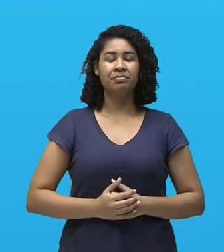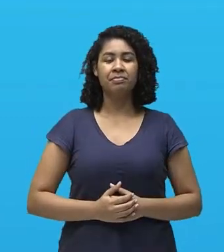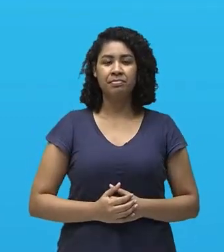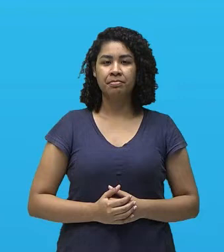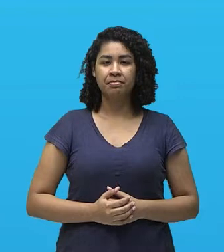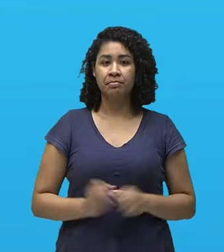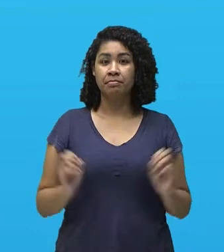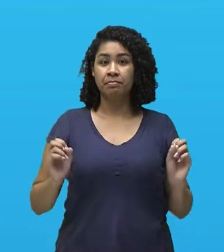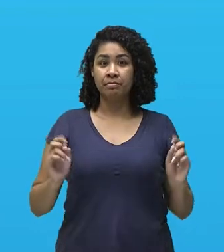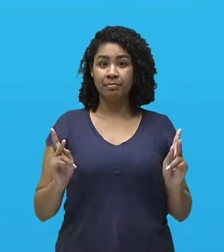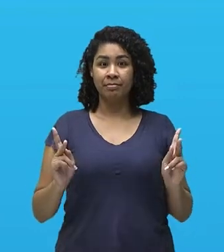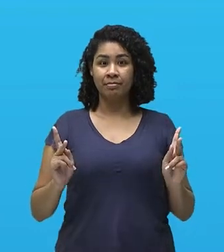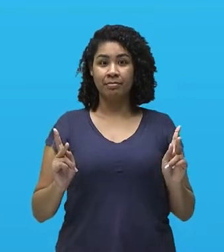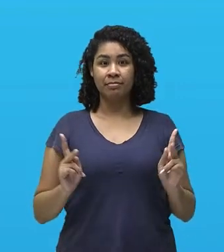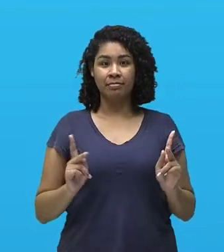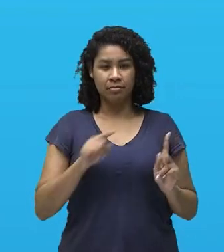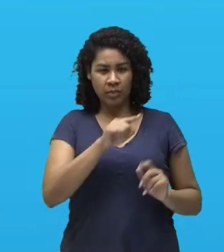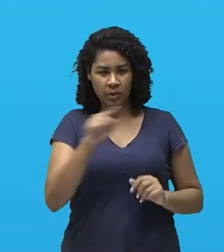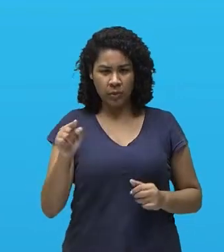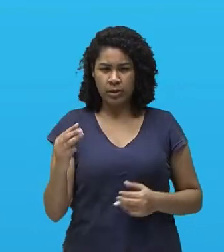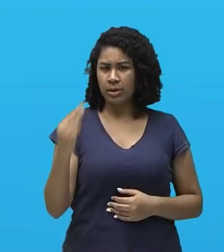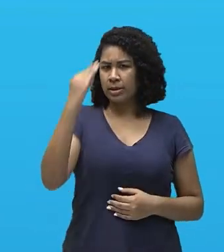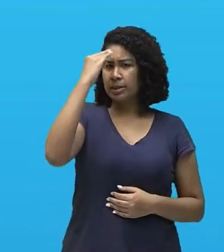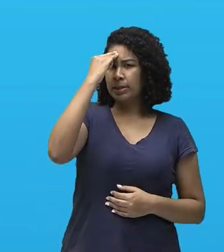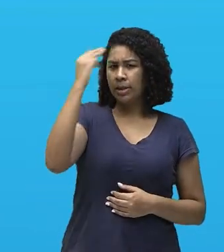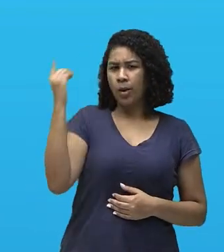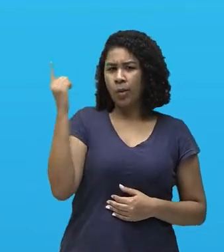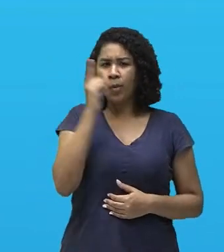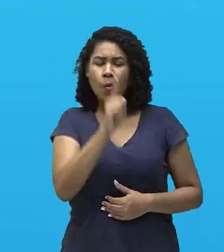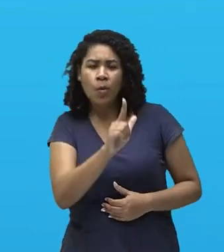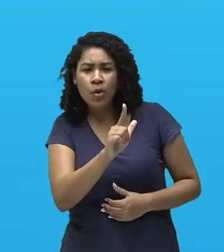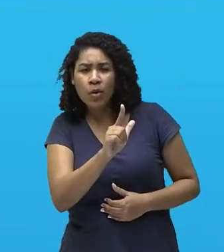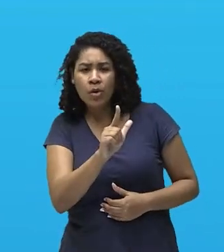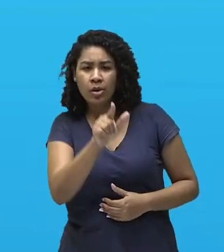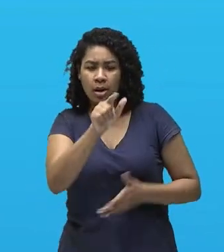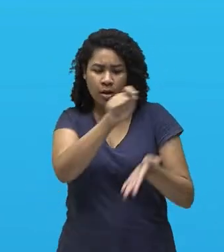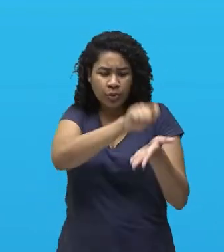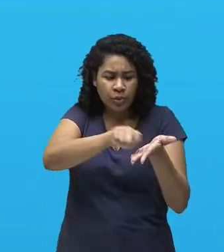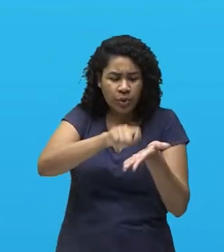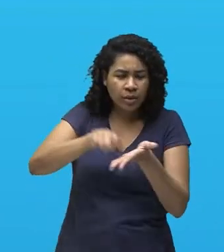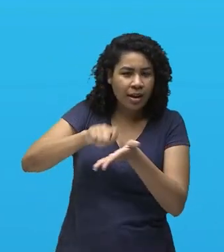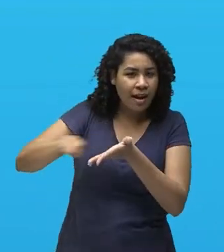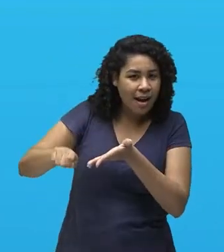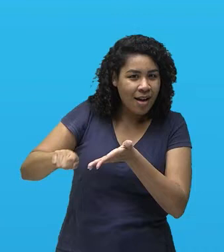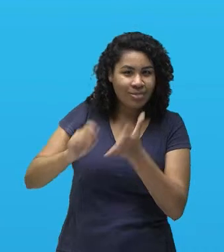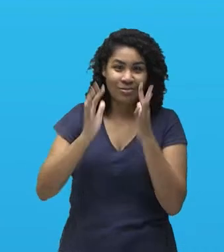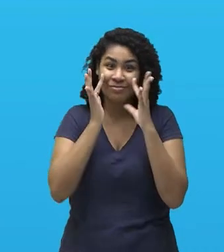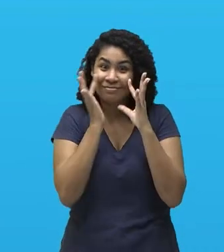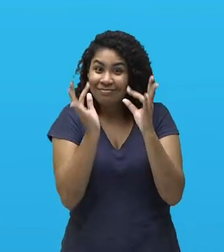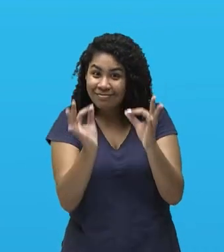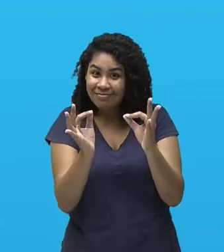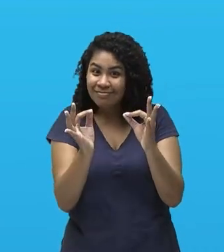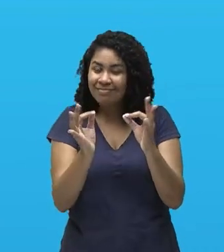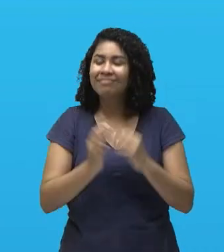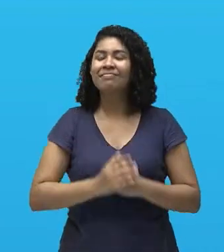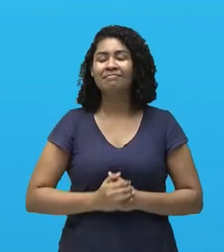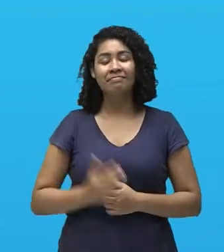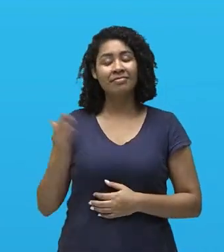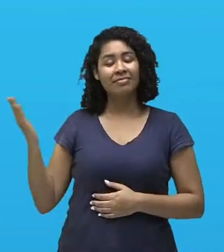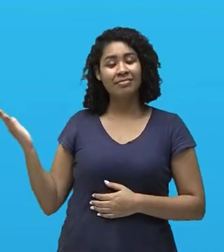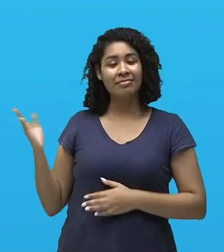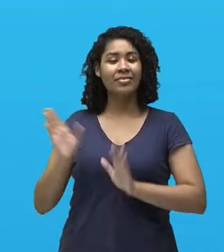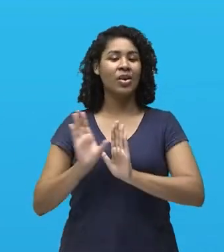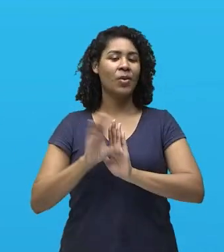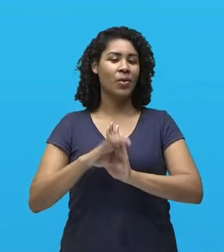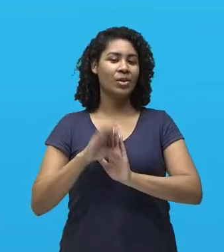ok? Memorizaram aí, anotaram, prestaram atenção? Esse é o conceito da nossa